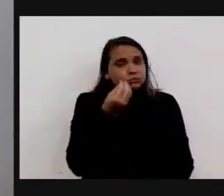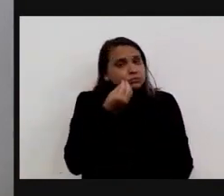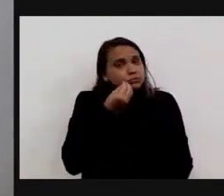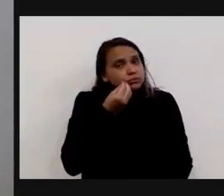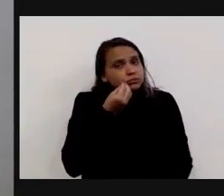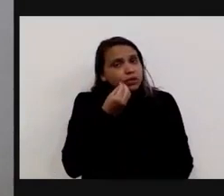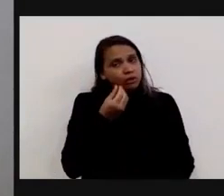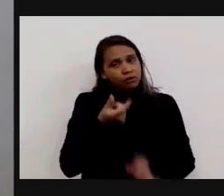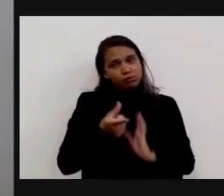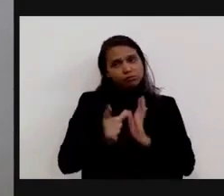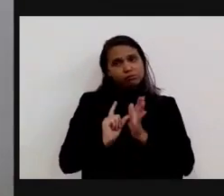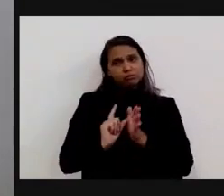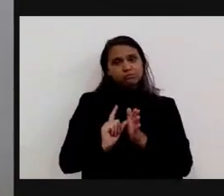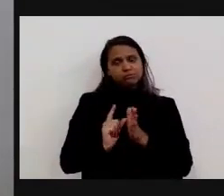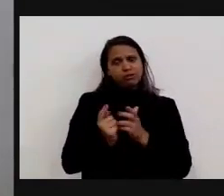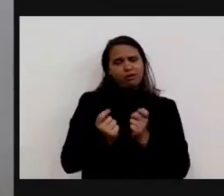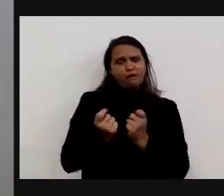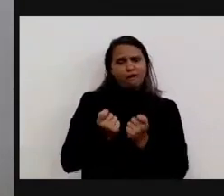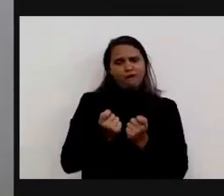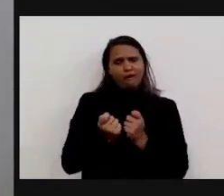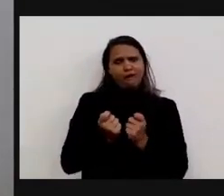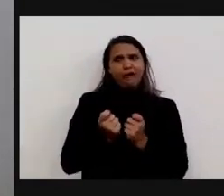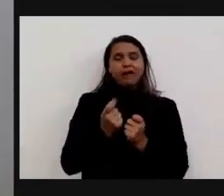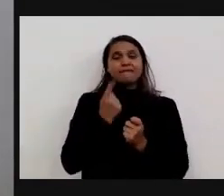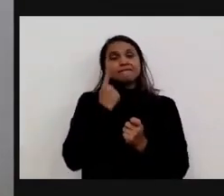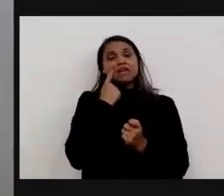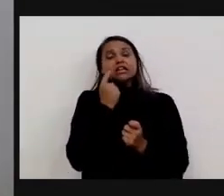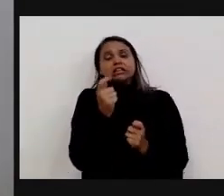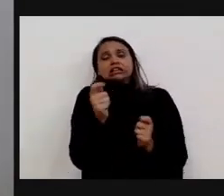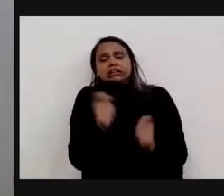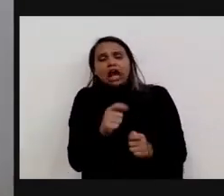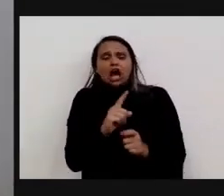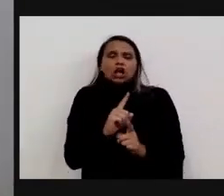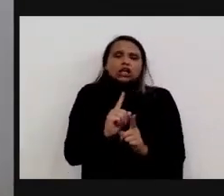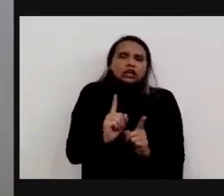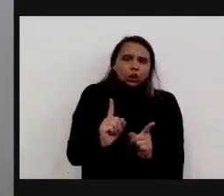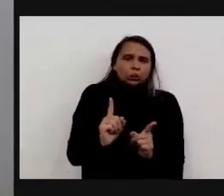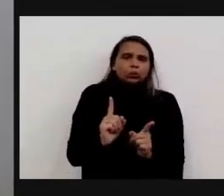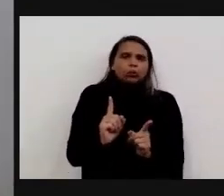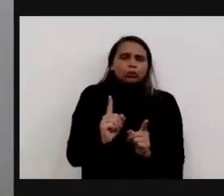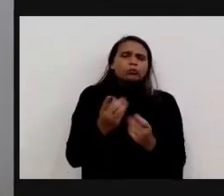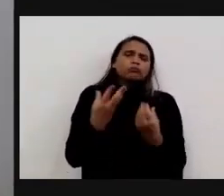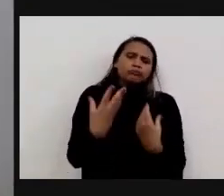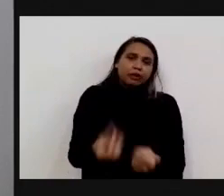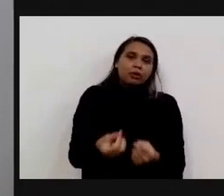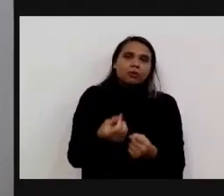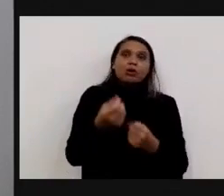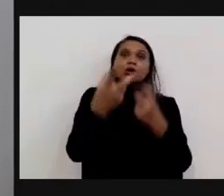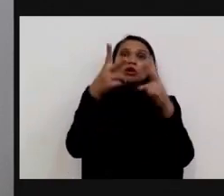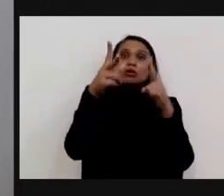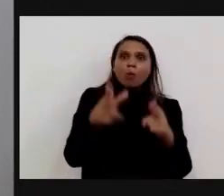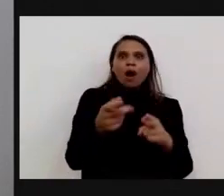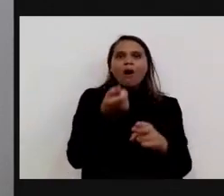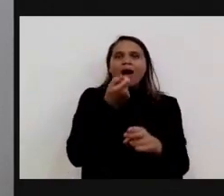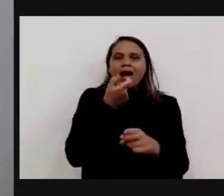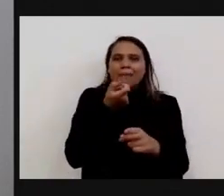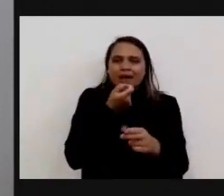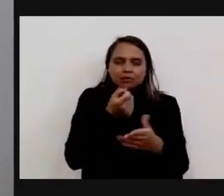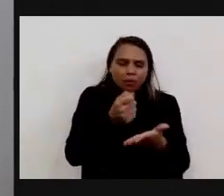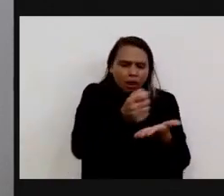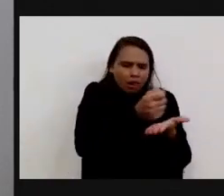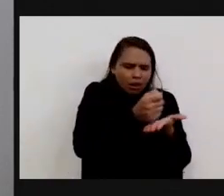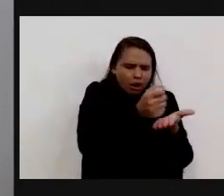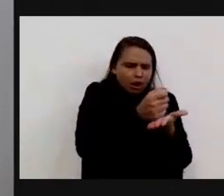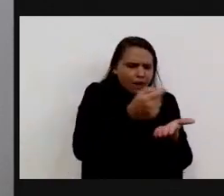pequenininho controlado para ver se isso funciona nessa lógica de laboratório igual laboratório de medicamento né a gente